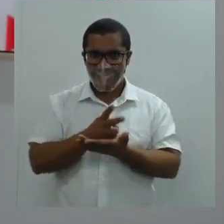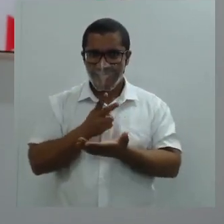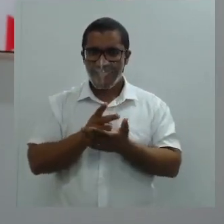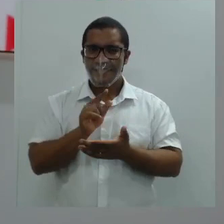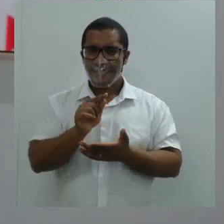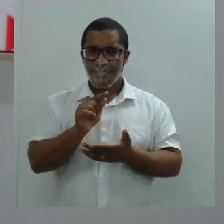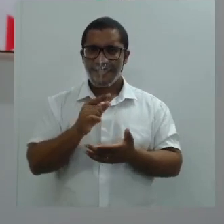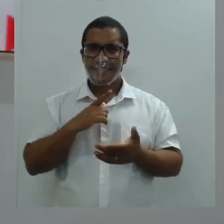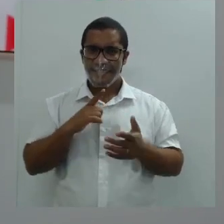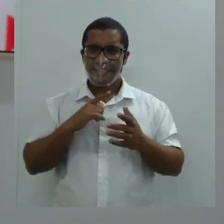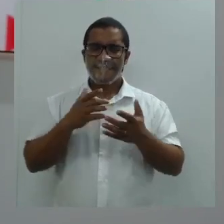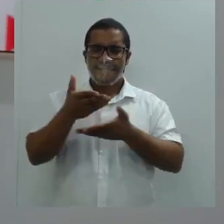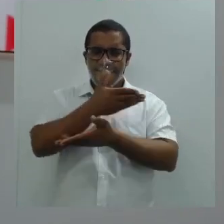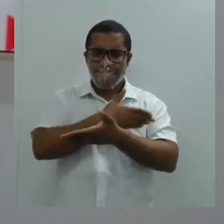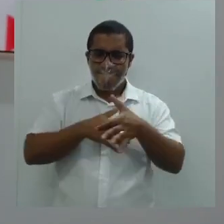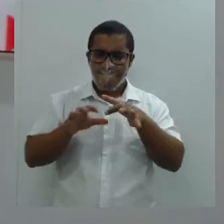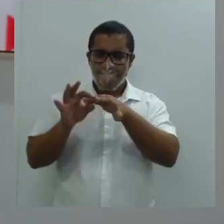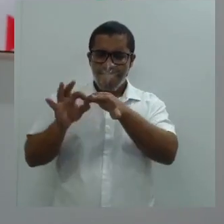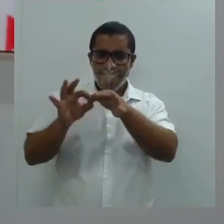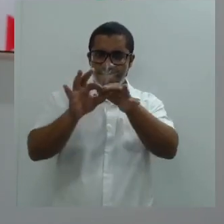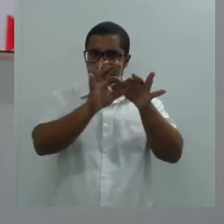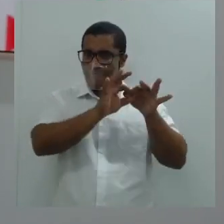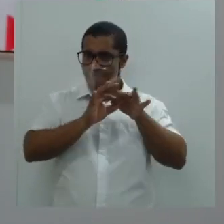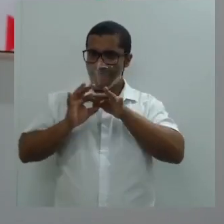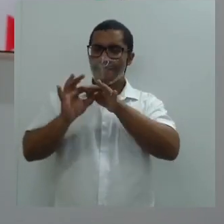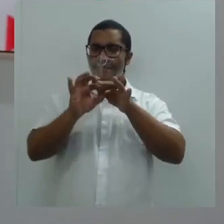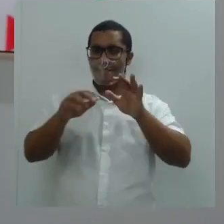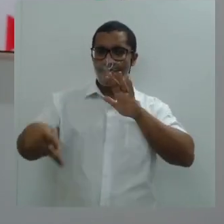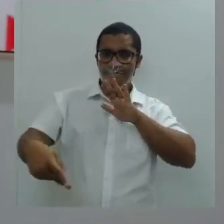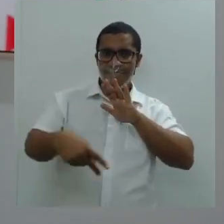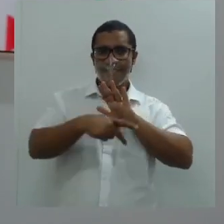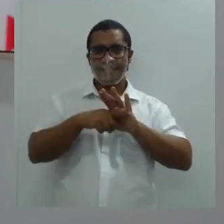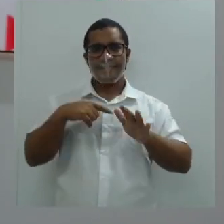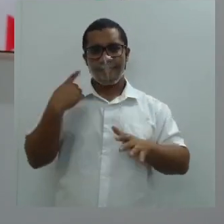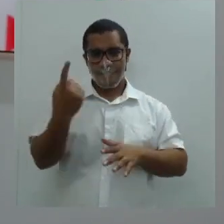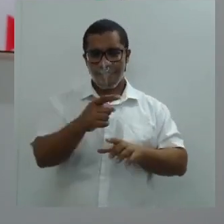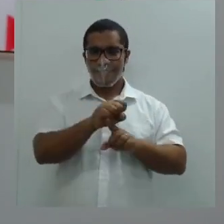assim, associados, unidos, que isso faz parte da